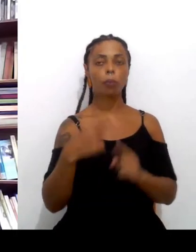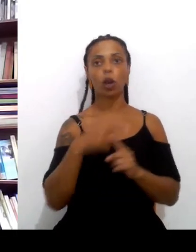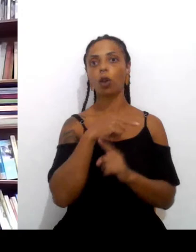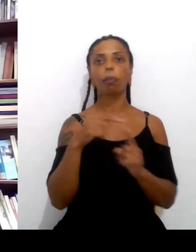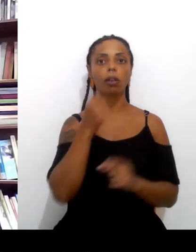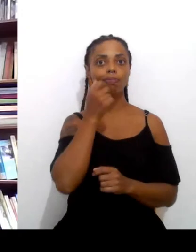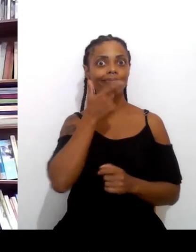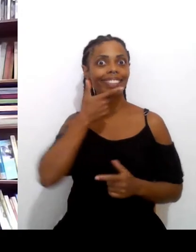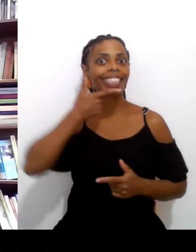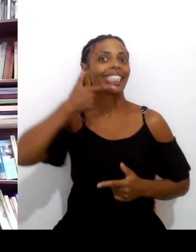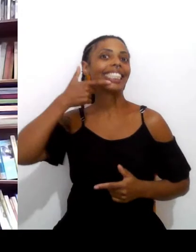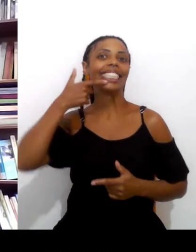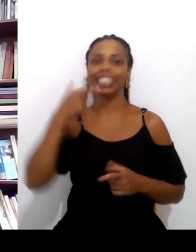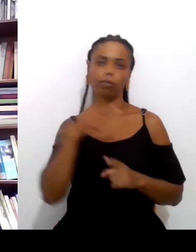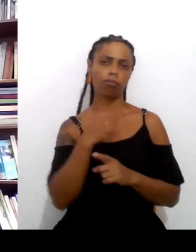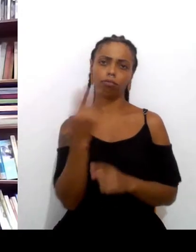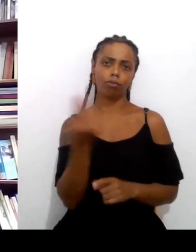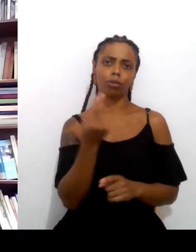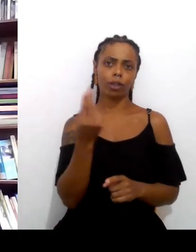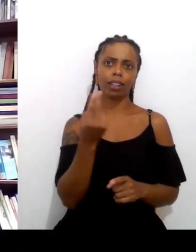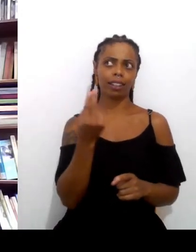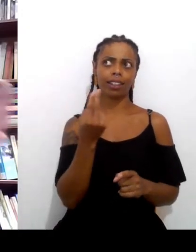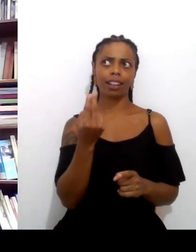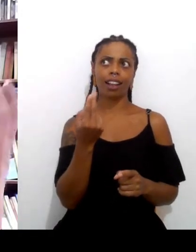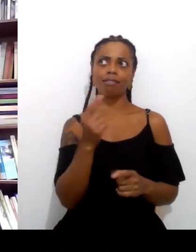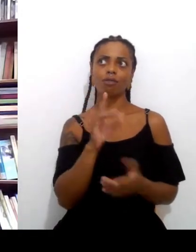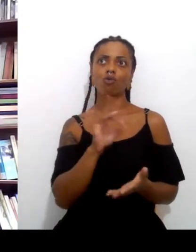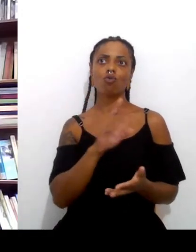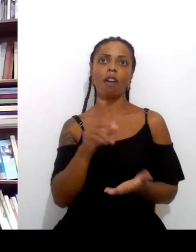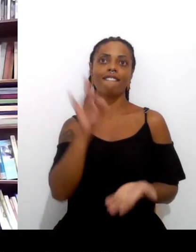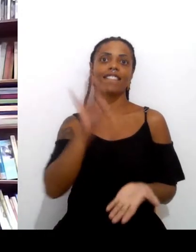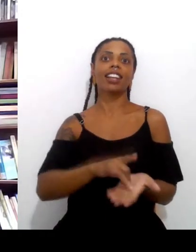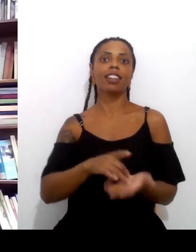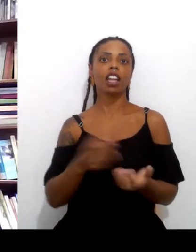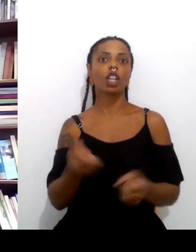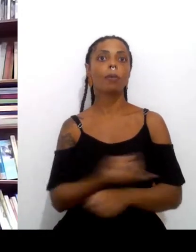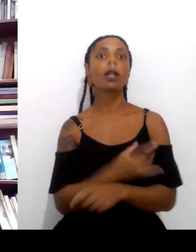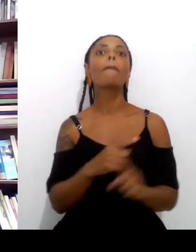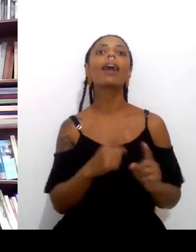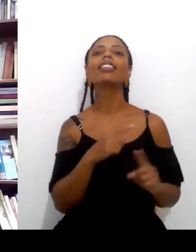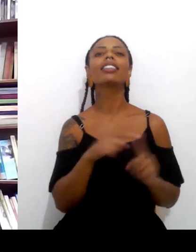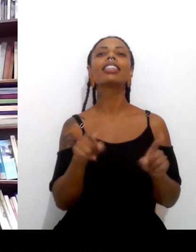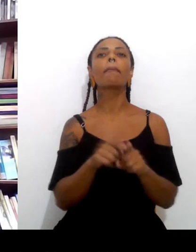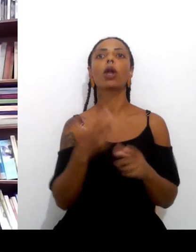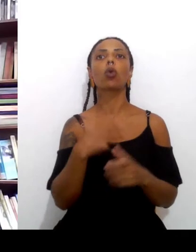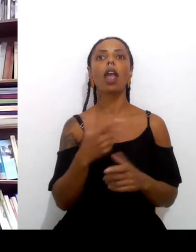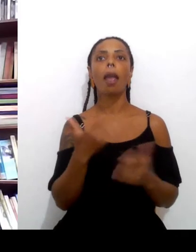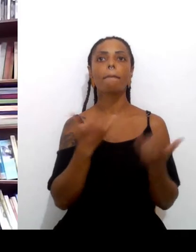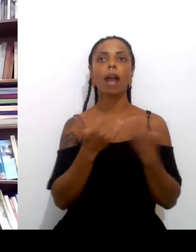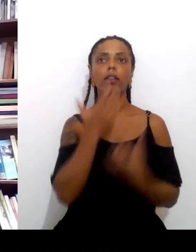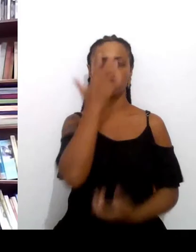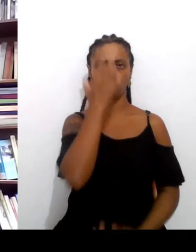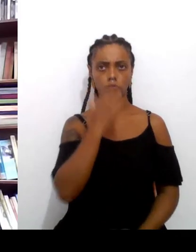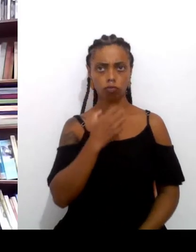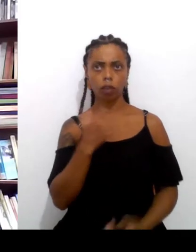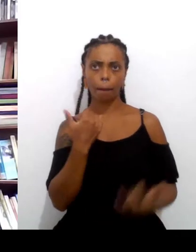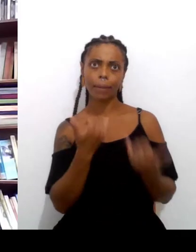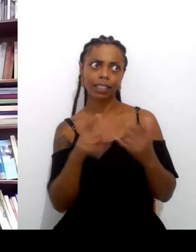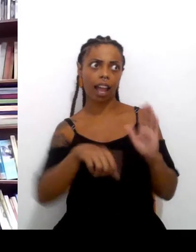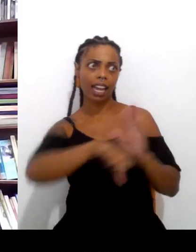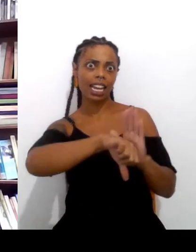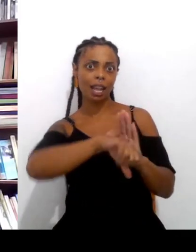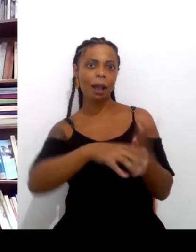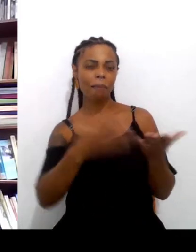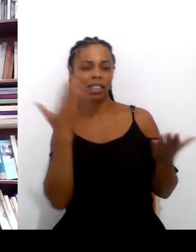seria autêntico né não seria uma emoção autêntica Mas também você não quer aparecer um criminoso uma vez escreveu